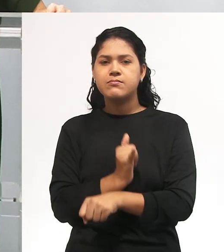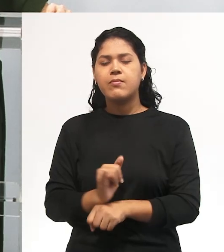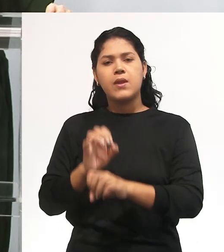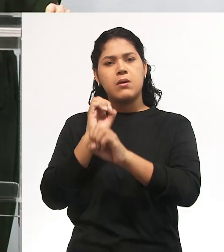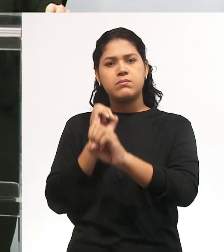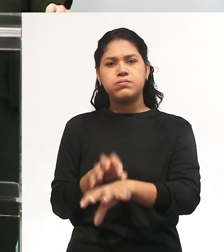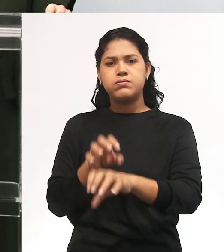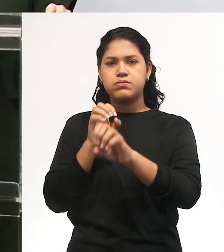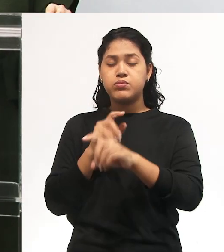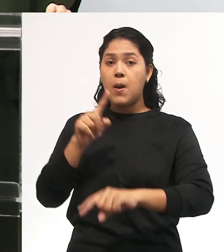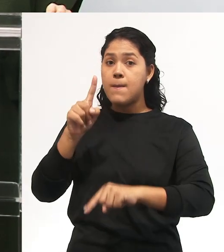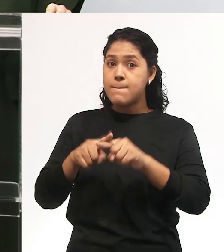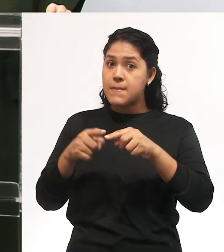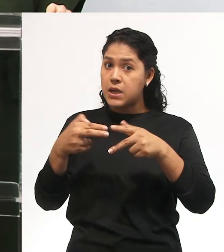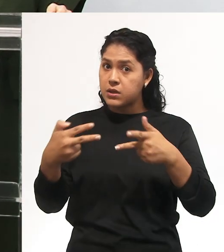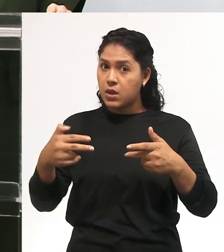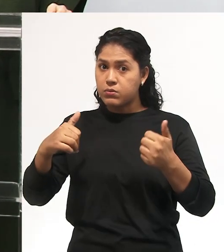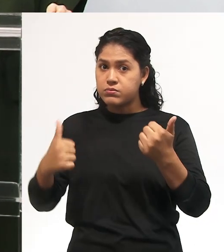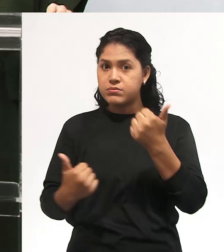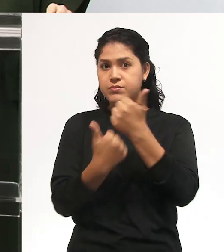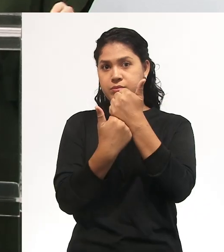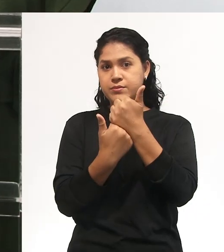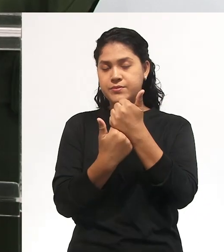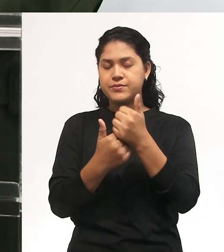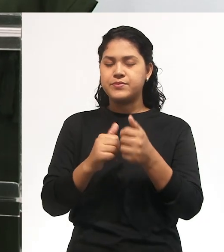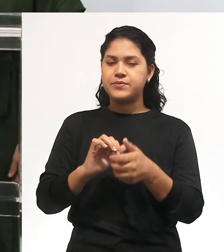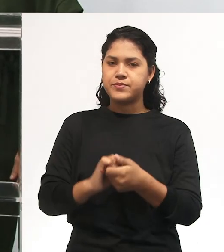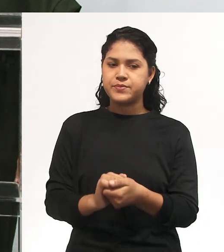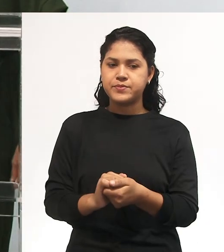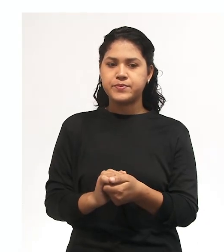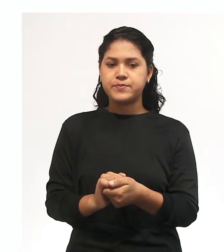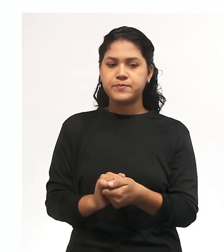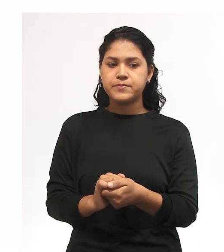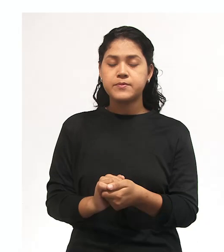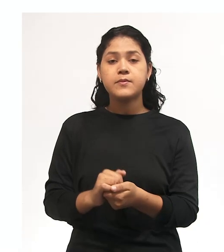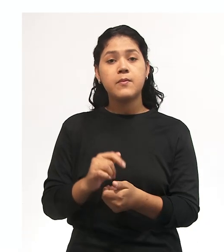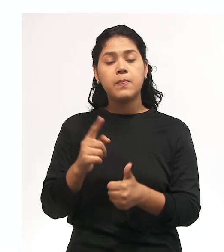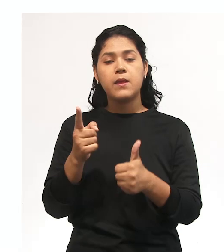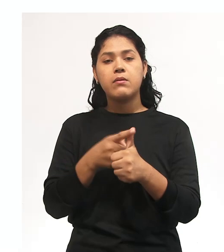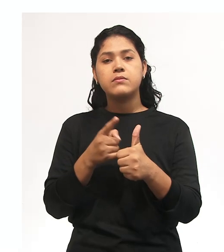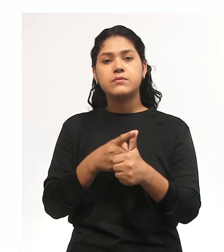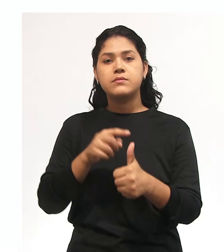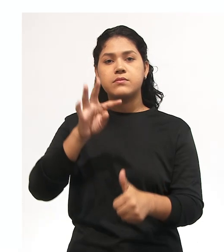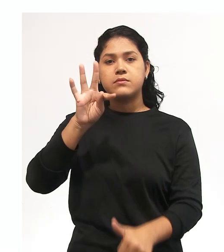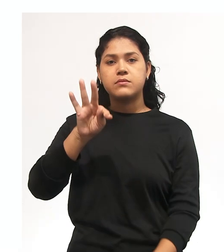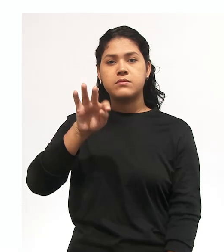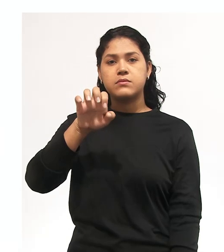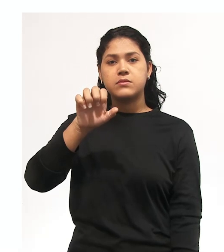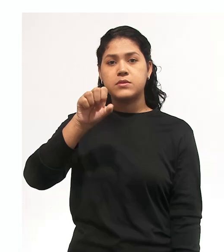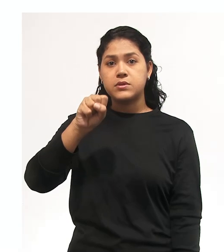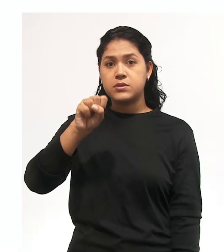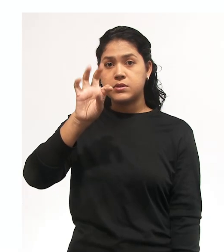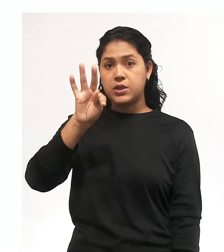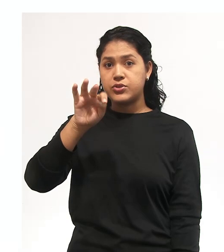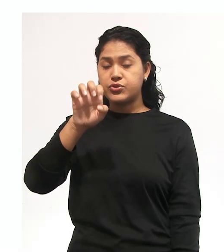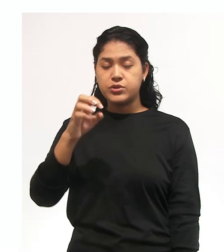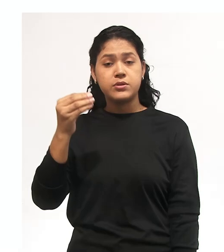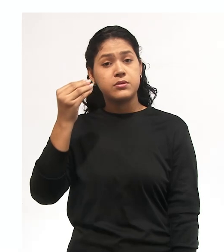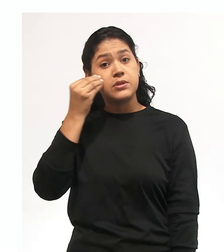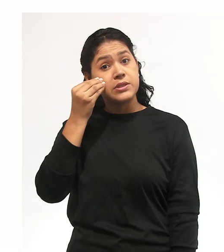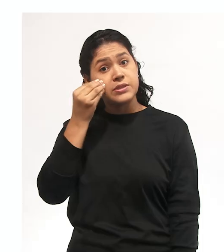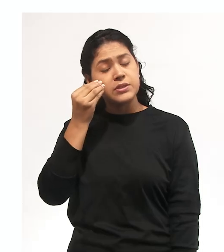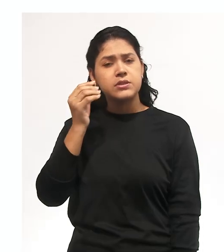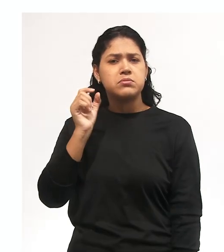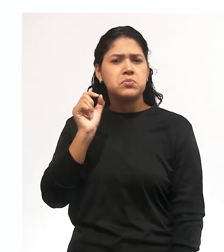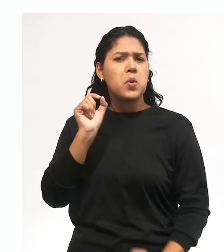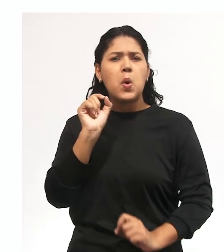a exemplos de instrumentos de avaliação. Nós aqui vamos tratar dos testes, né? Teste é um